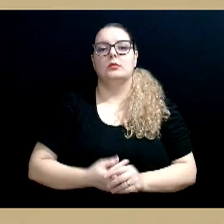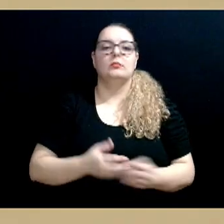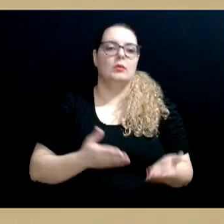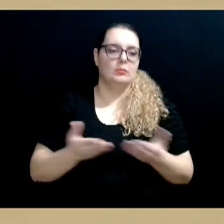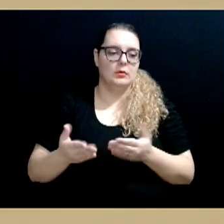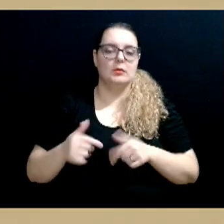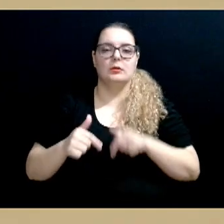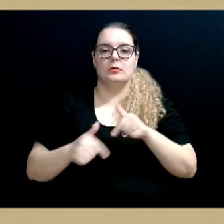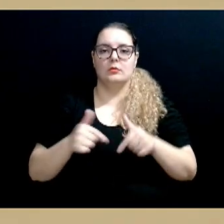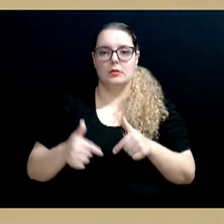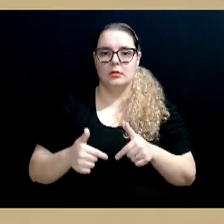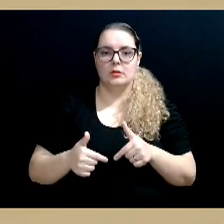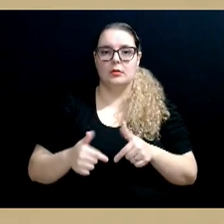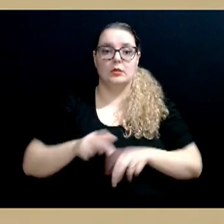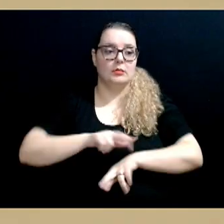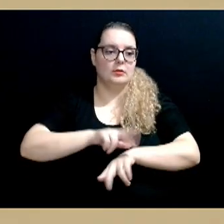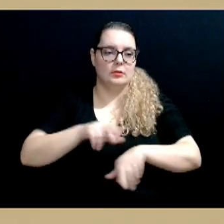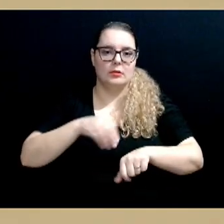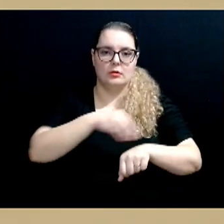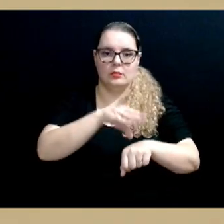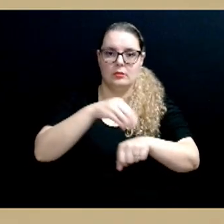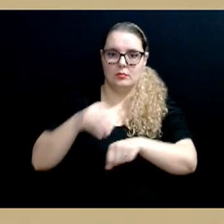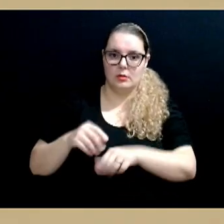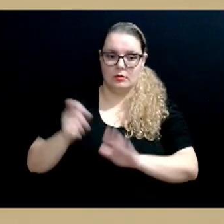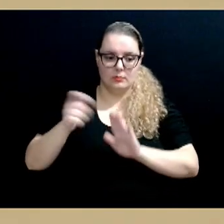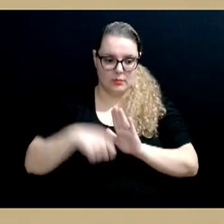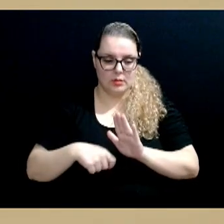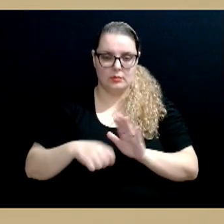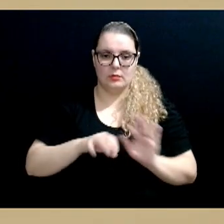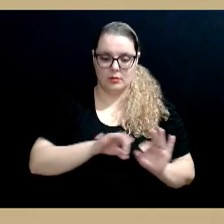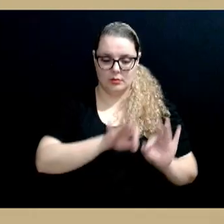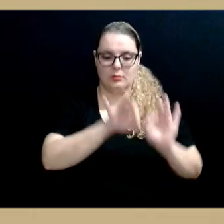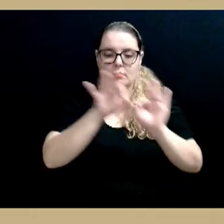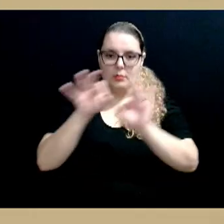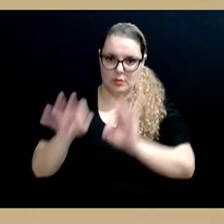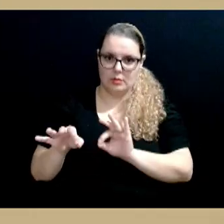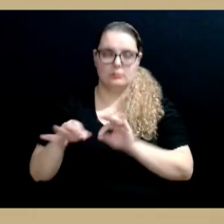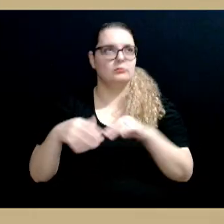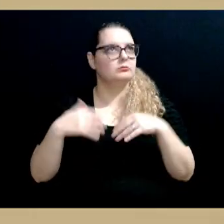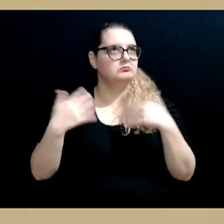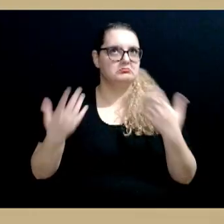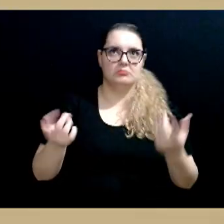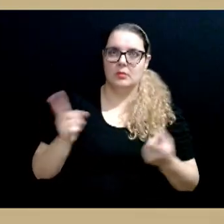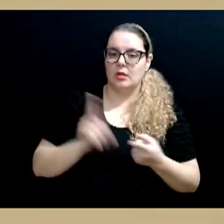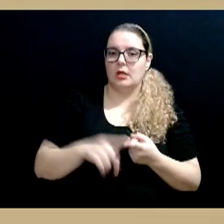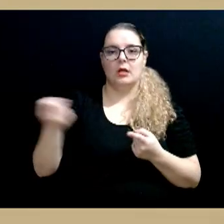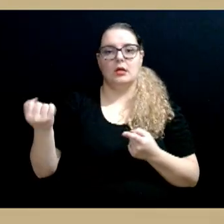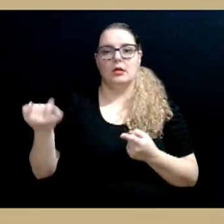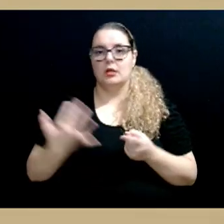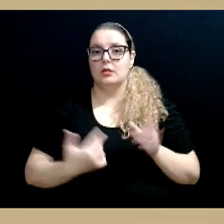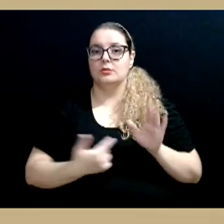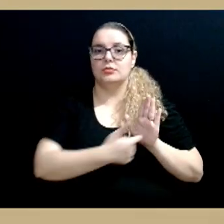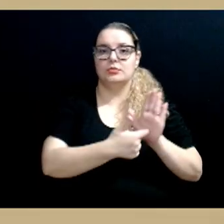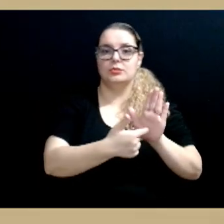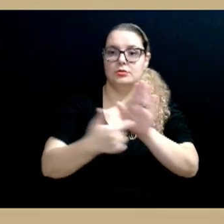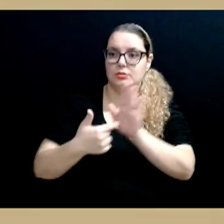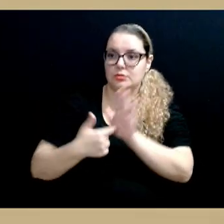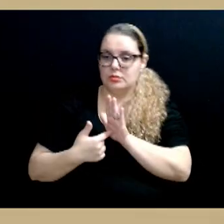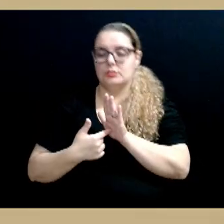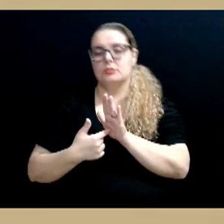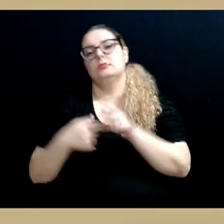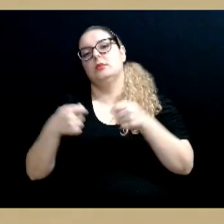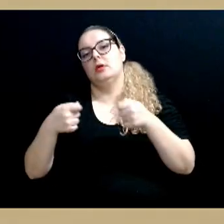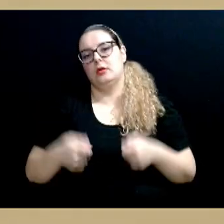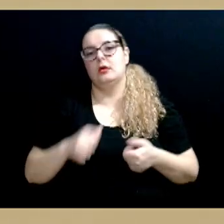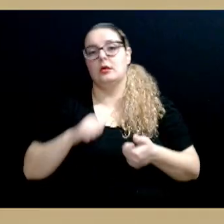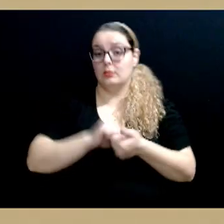diversos indicadores e registros que nós monitoramos, desde a quantidade de amostras que são dados para garantir a qualidade da água, que